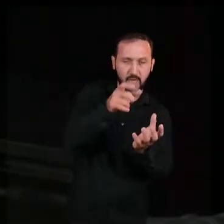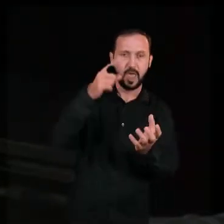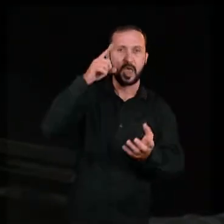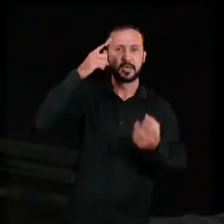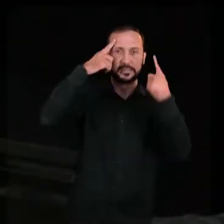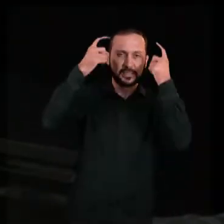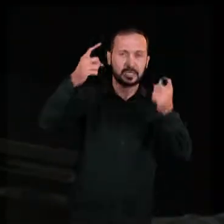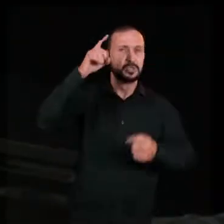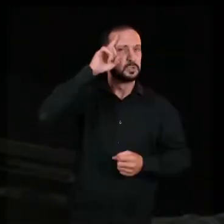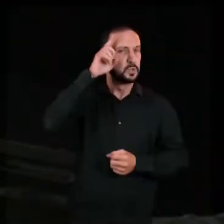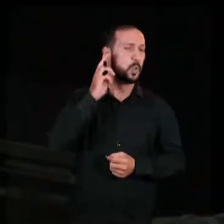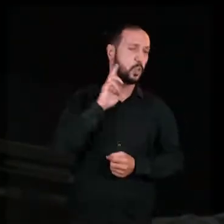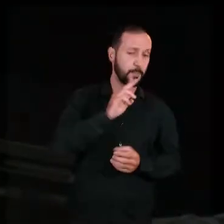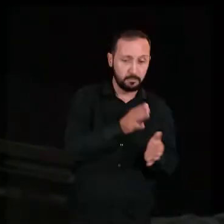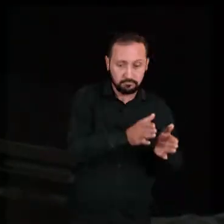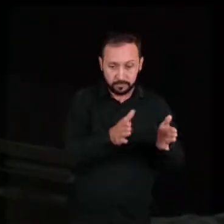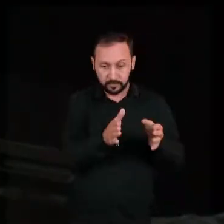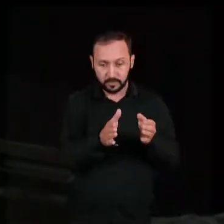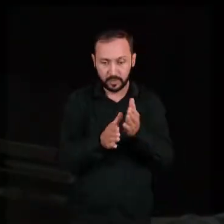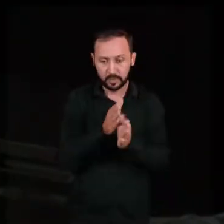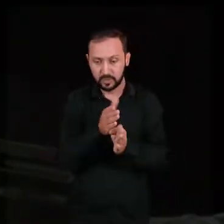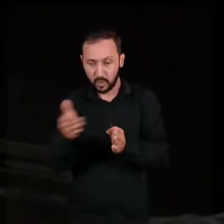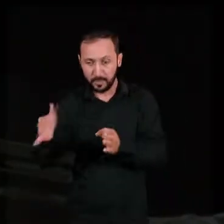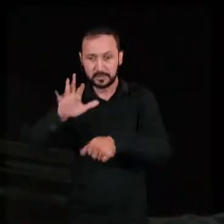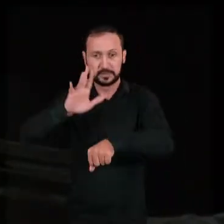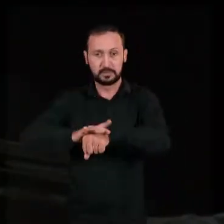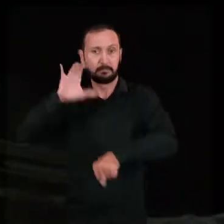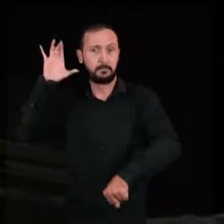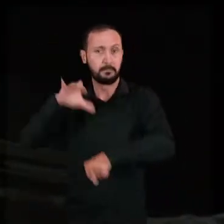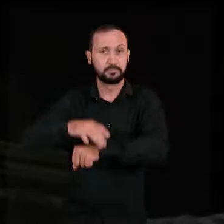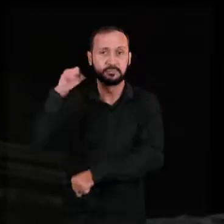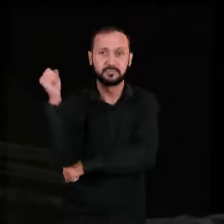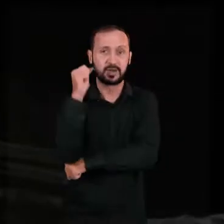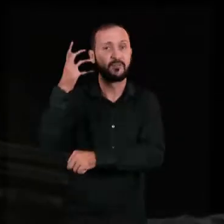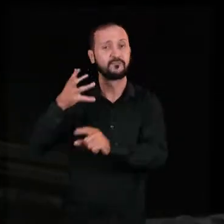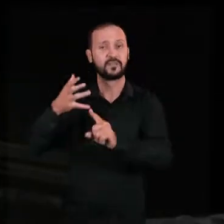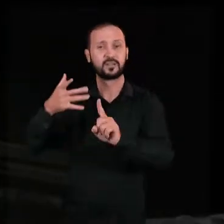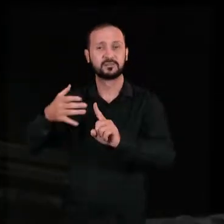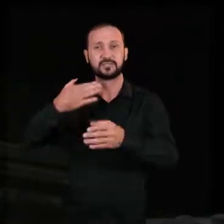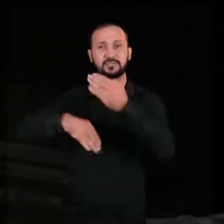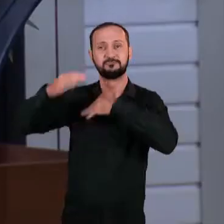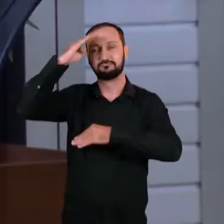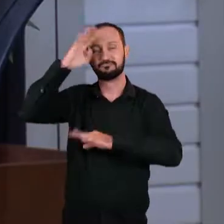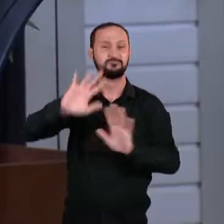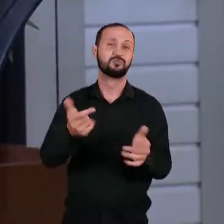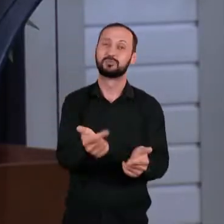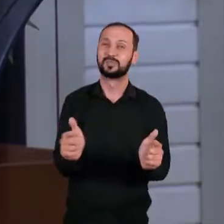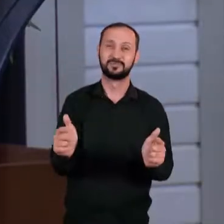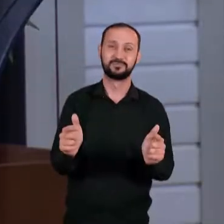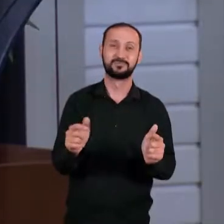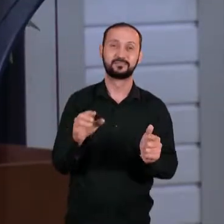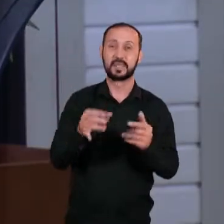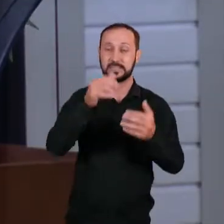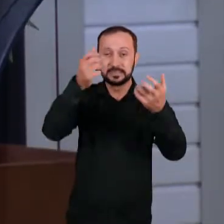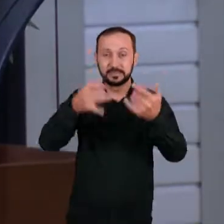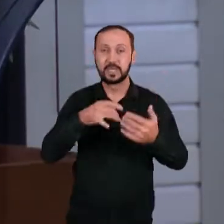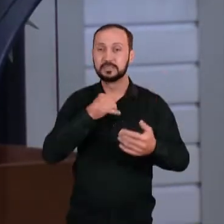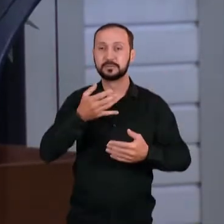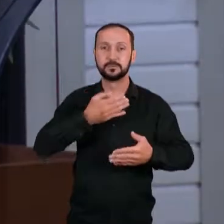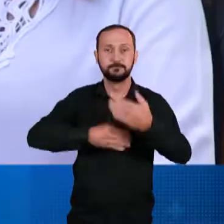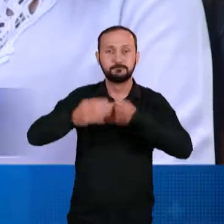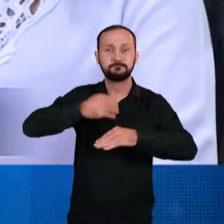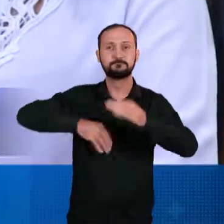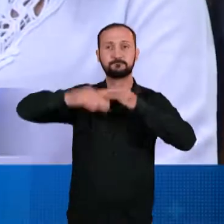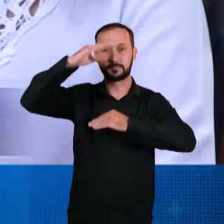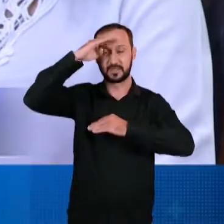dia, até aqui é o patológico, é o burnout, né? O que a gente caracteriza o burnout é quando a pessoa, o indivíduo, ele não se sente